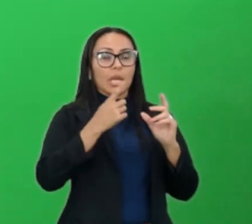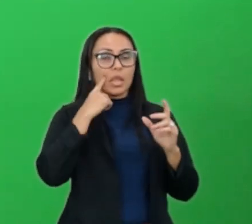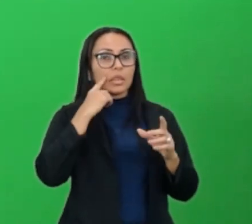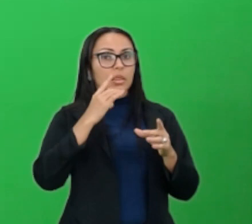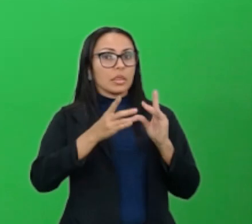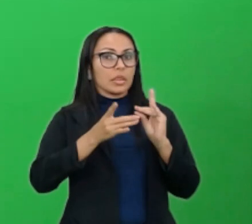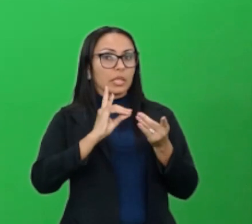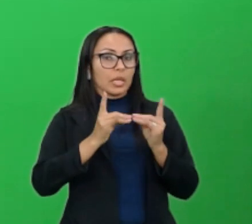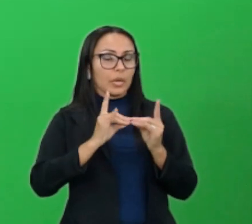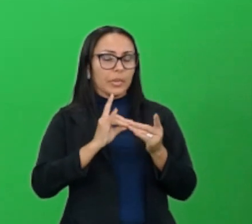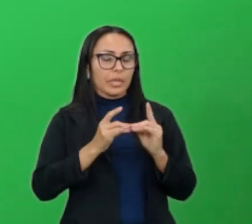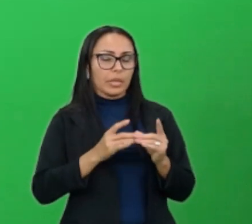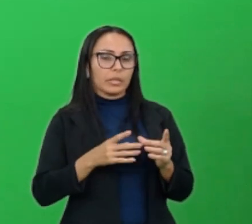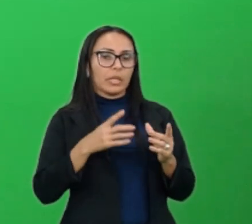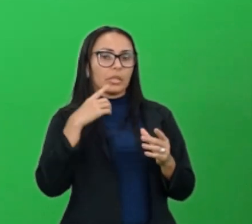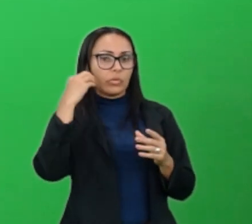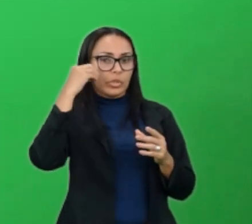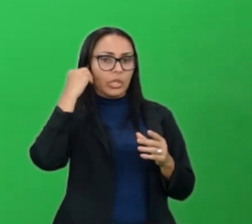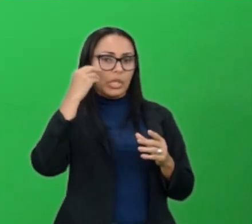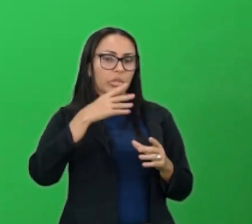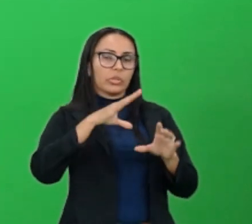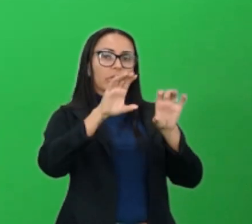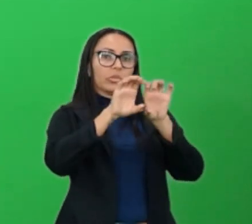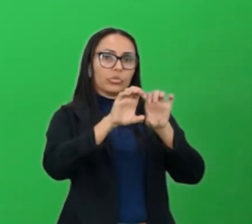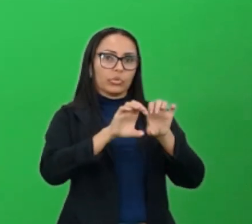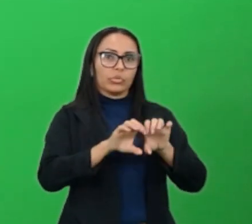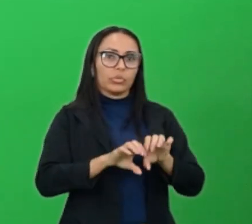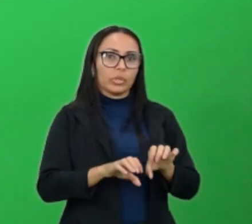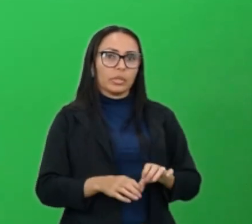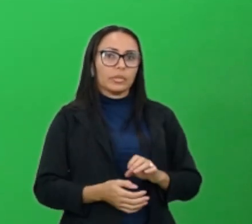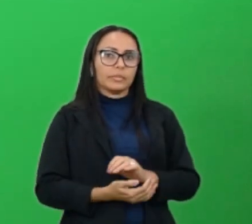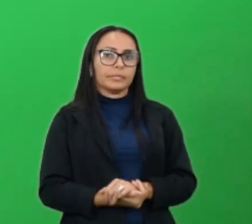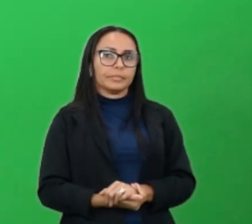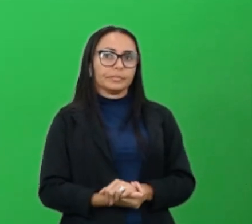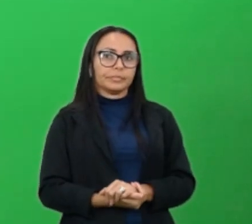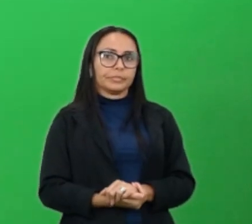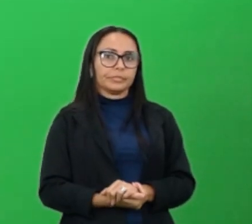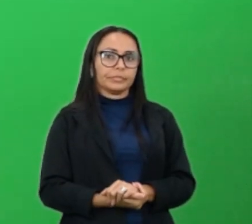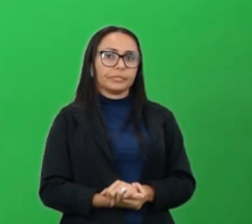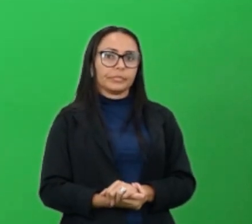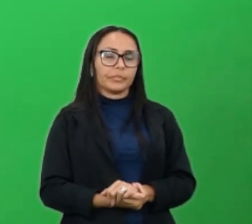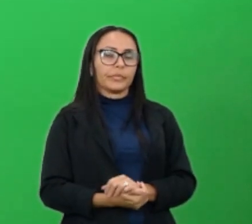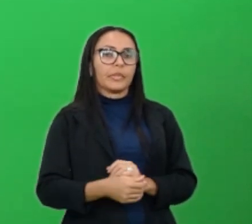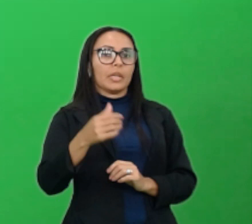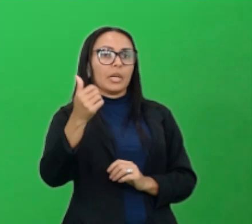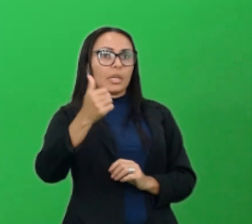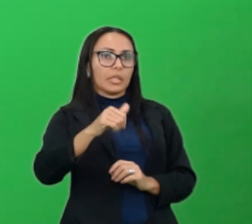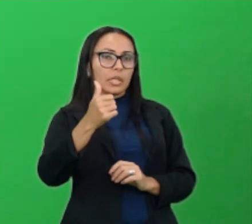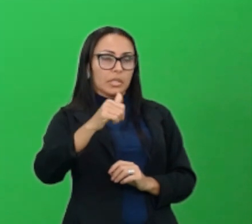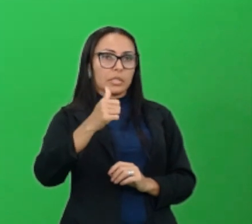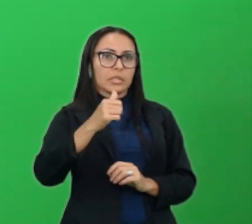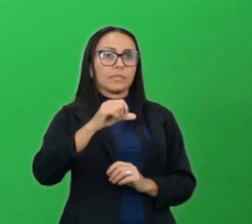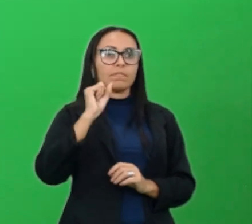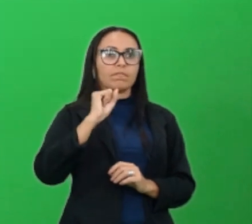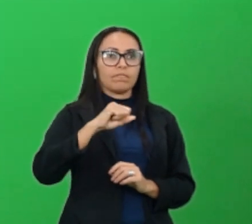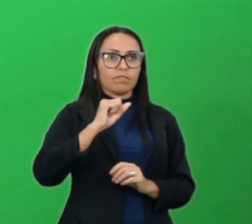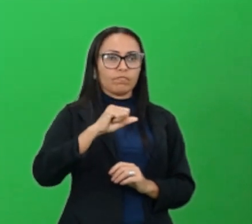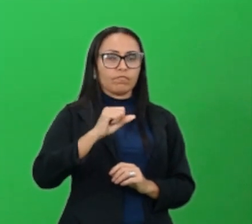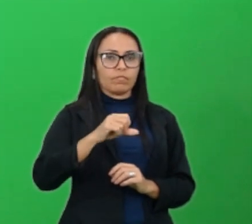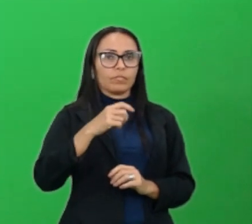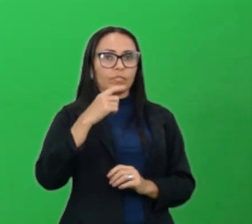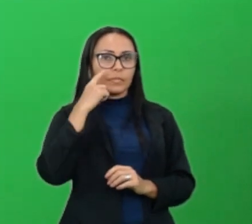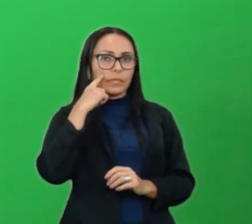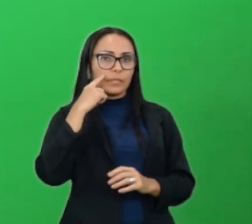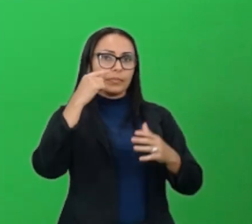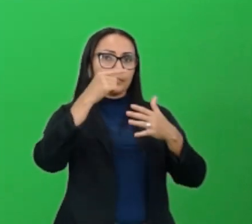formadas pelos passos anteriores, tá? Ou seja, a análise da necessidade de dados, tá? E